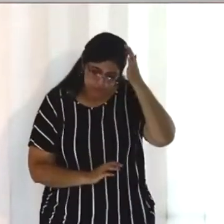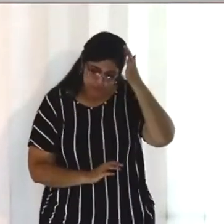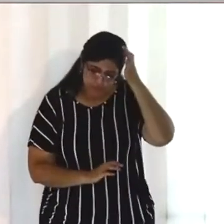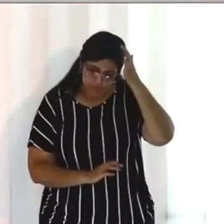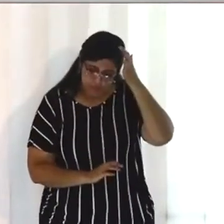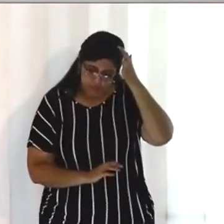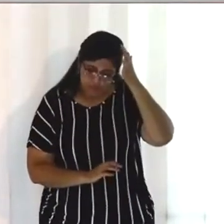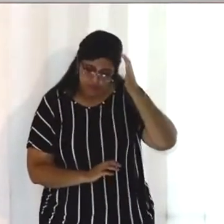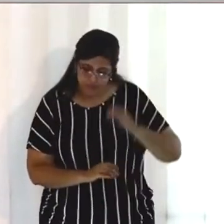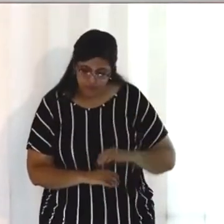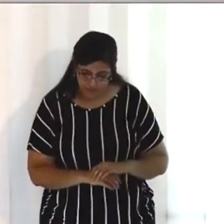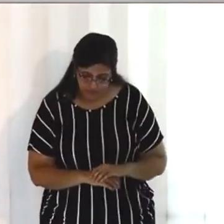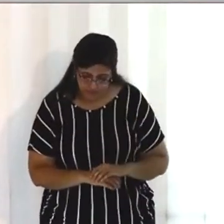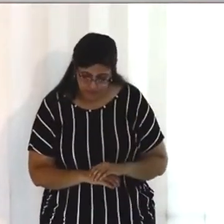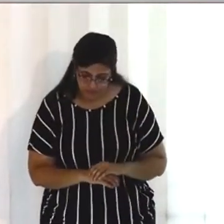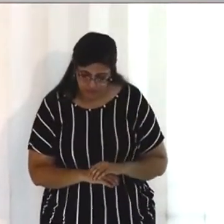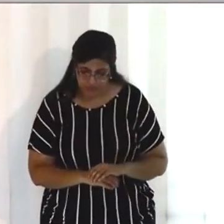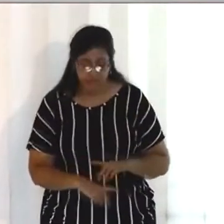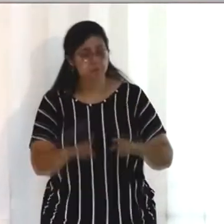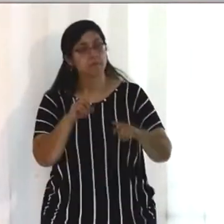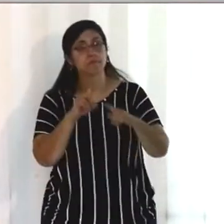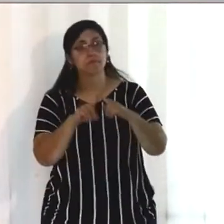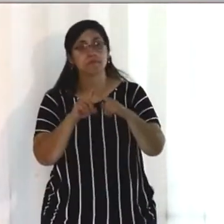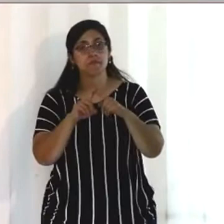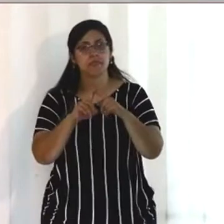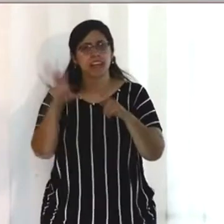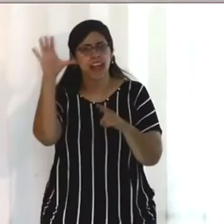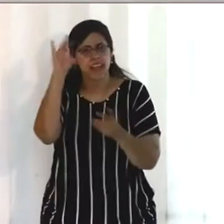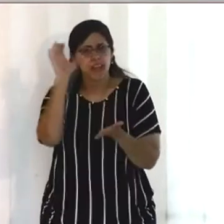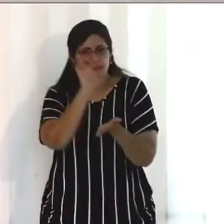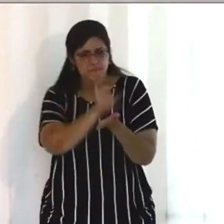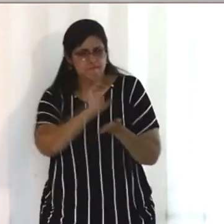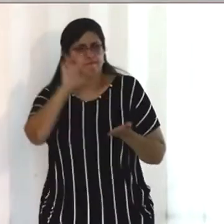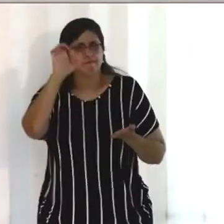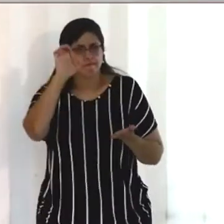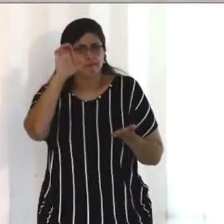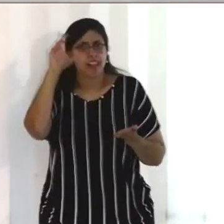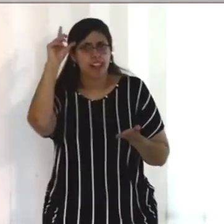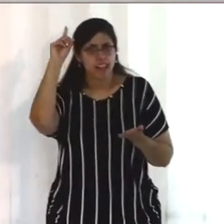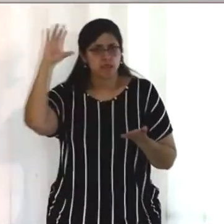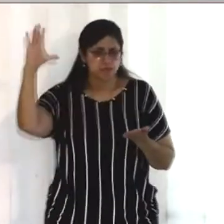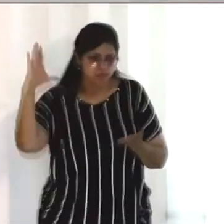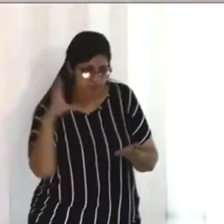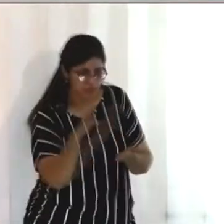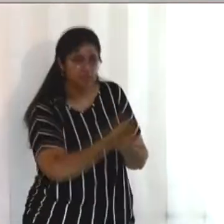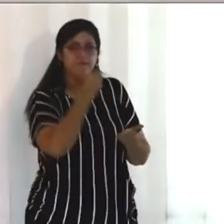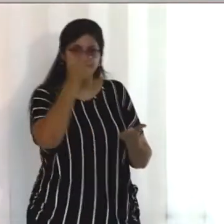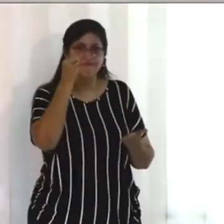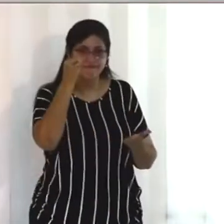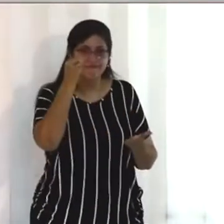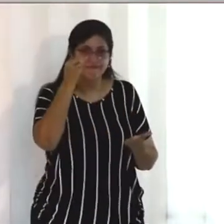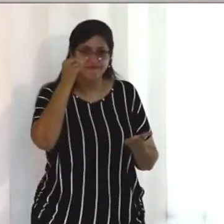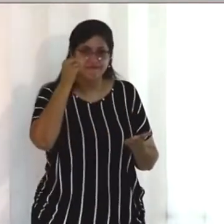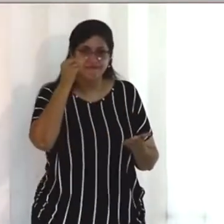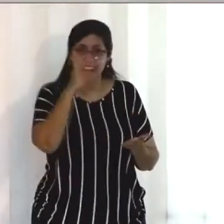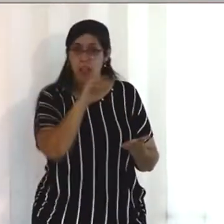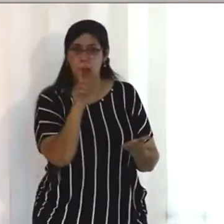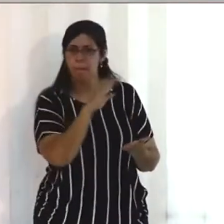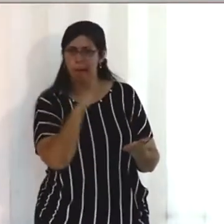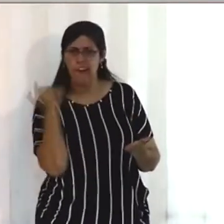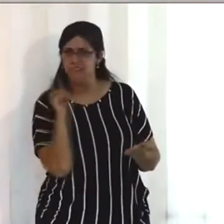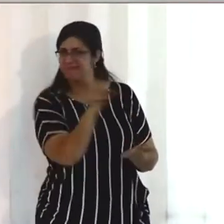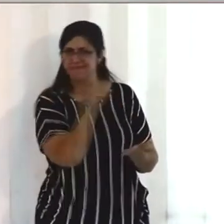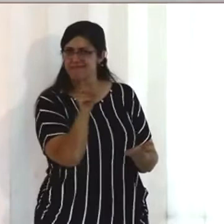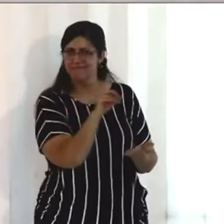sua trasladação, obteve testemunho de haver agradado a Deus. Essas passagens,